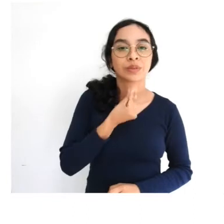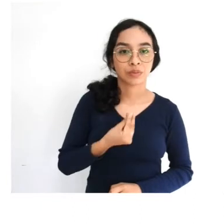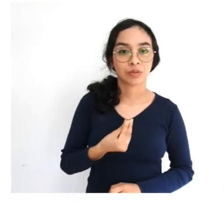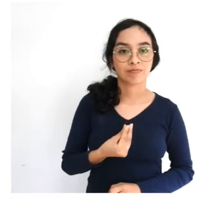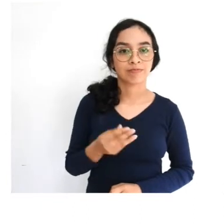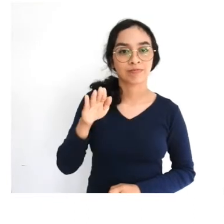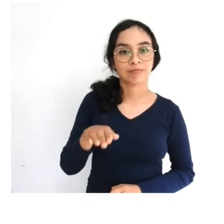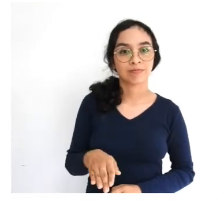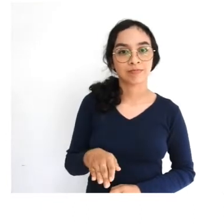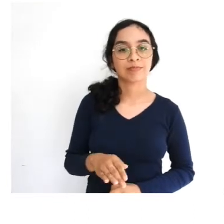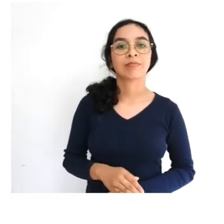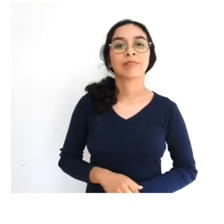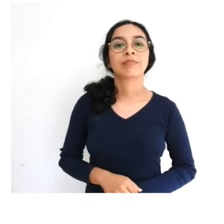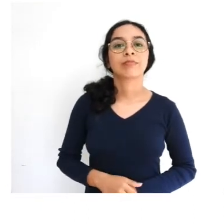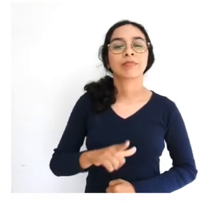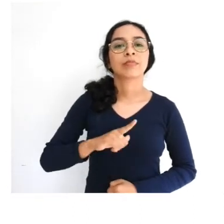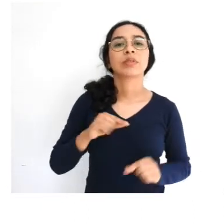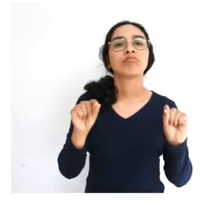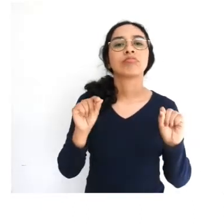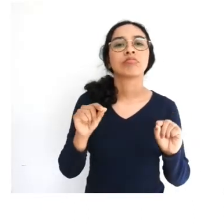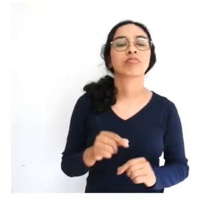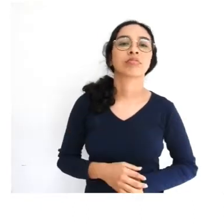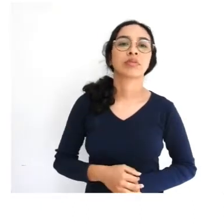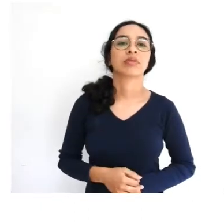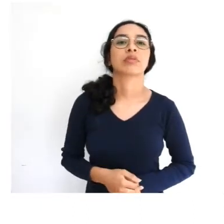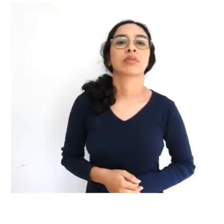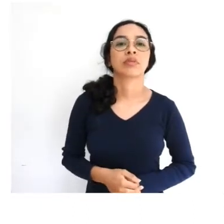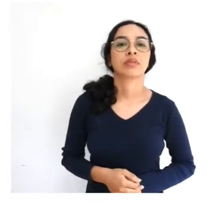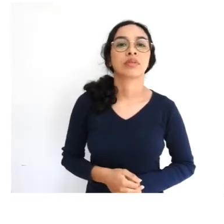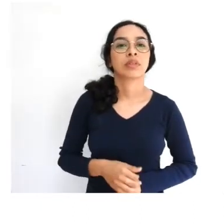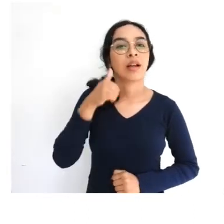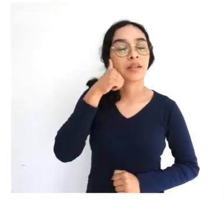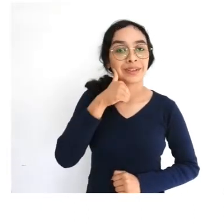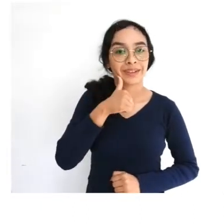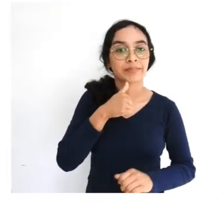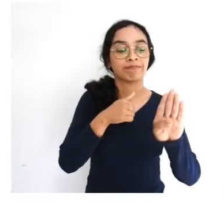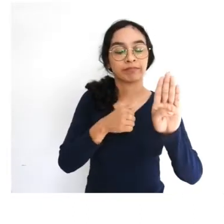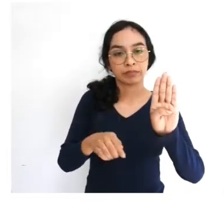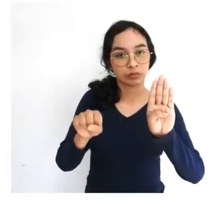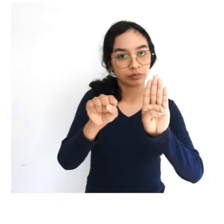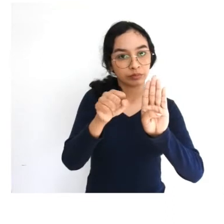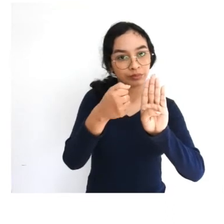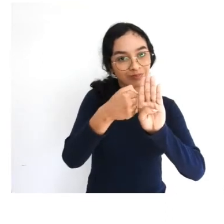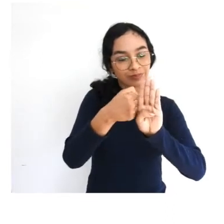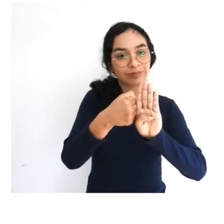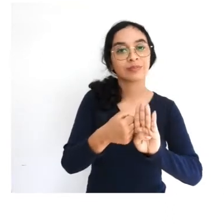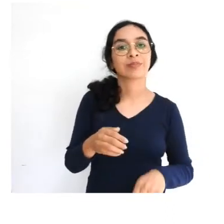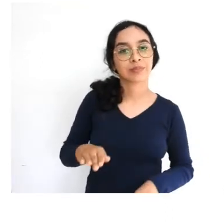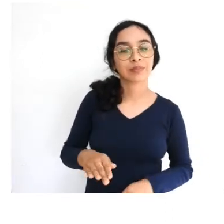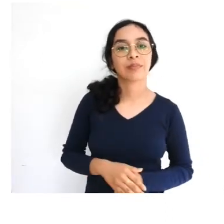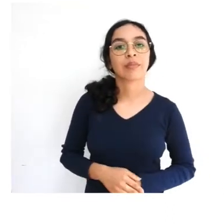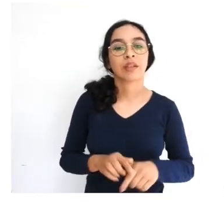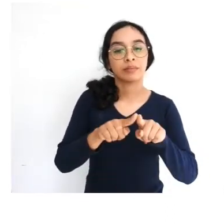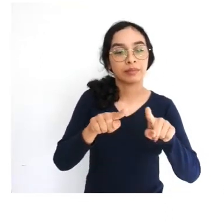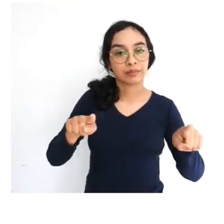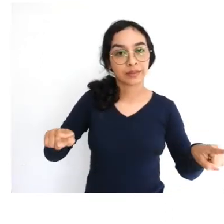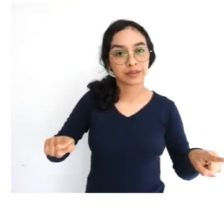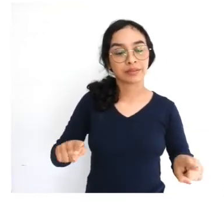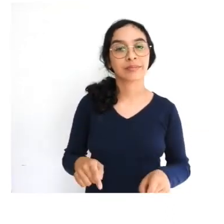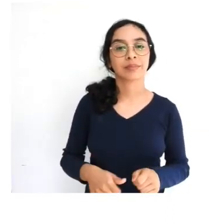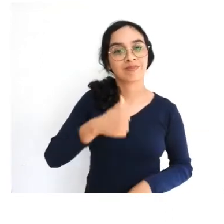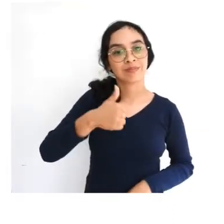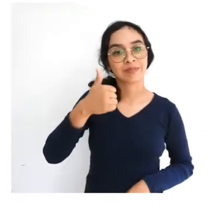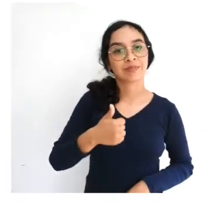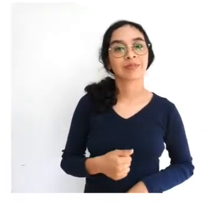aqui, menina, é um substantivo, mas esta primeira letra que está no começo é